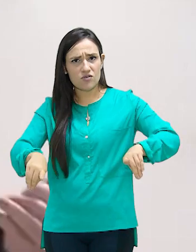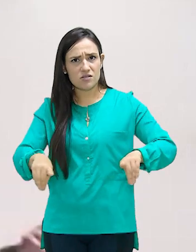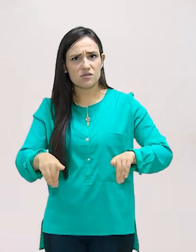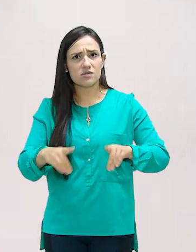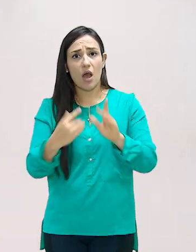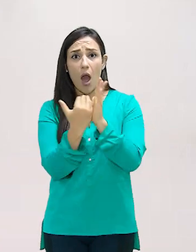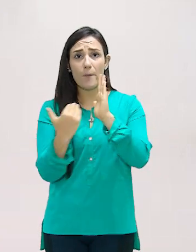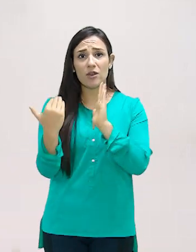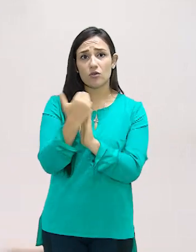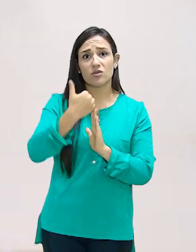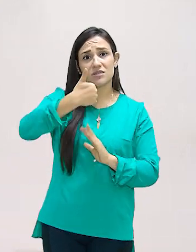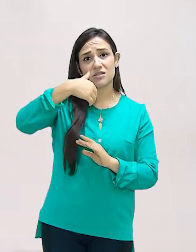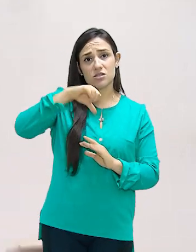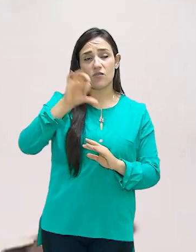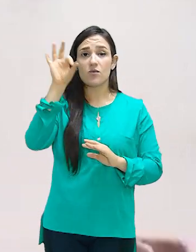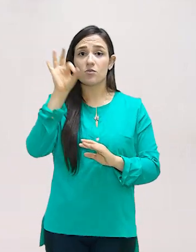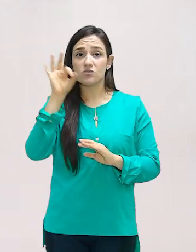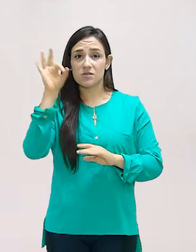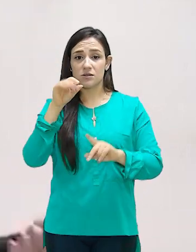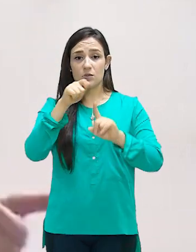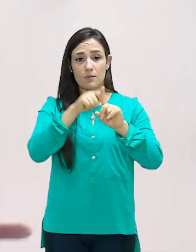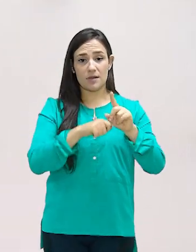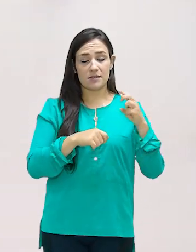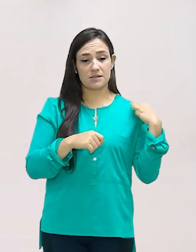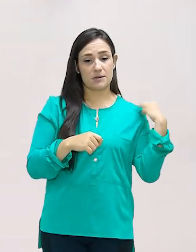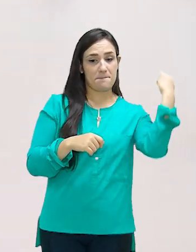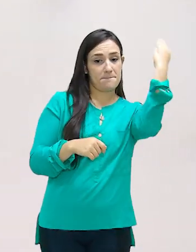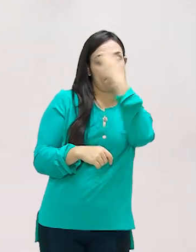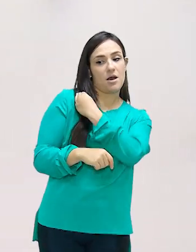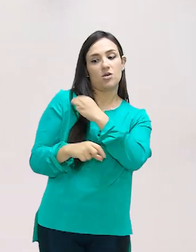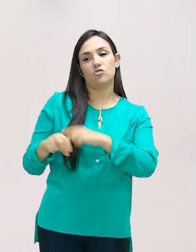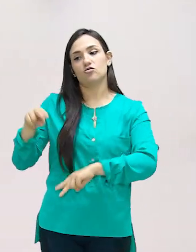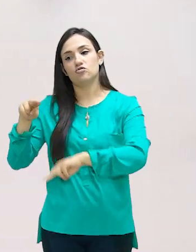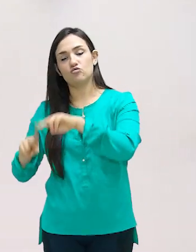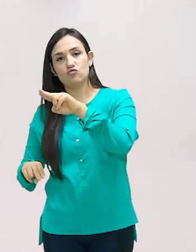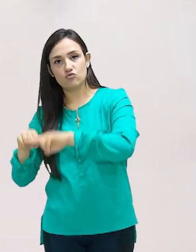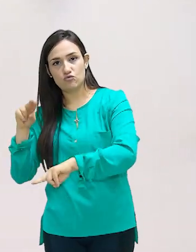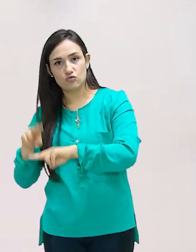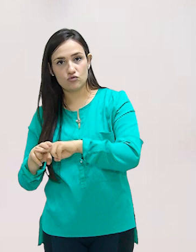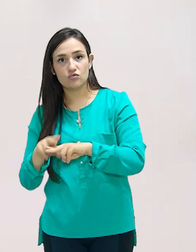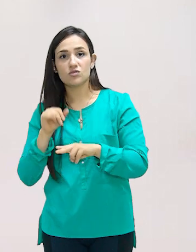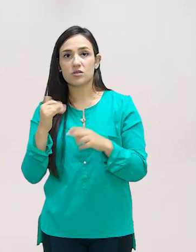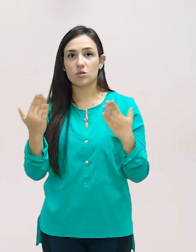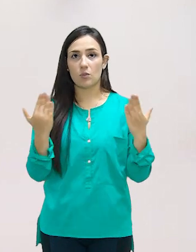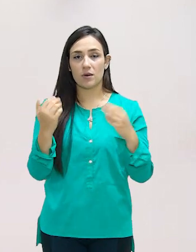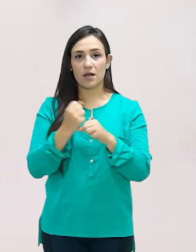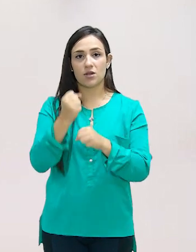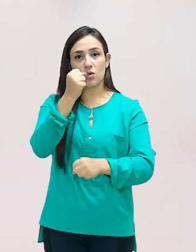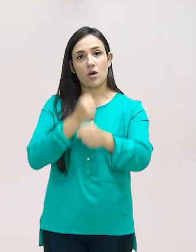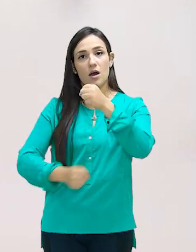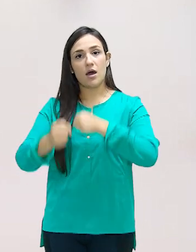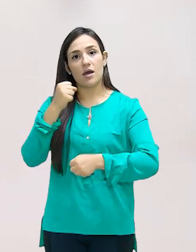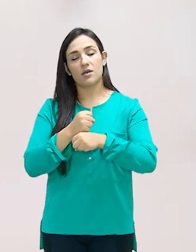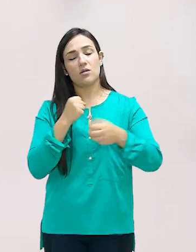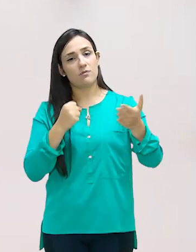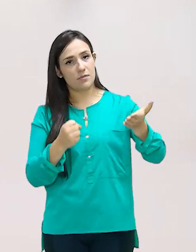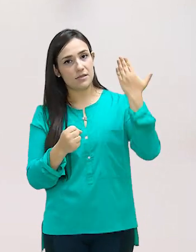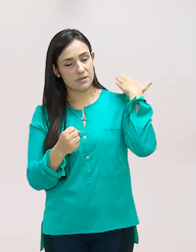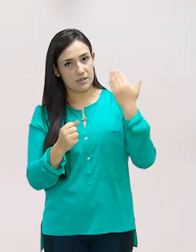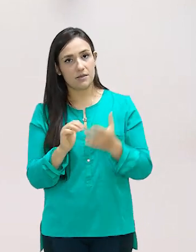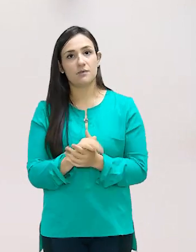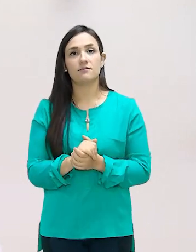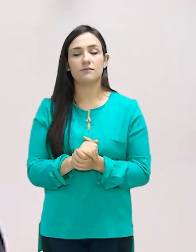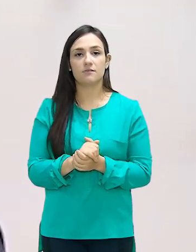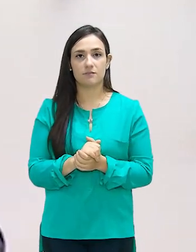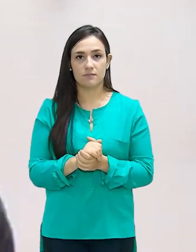quase 19% entre os meses de maio e junho em relação ao mesmo período do ano passado. Em alguns estados,